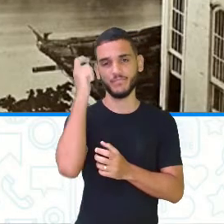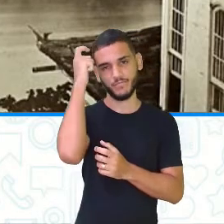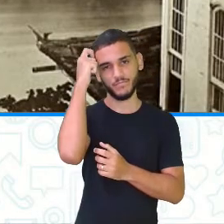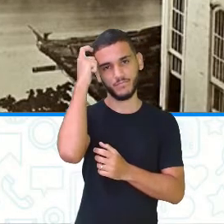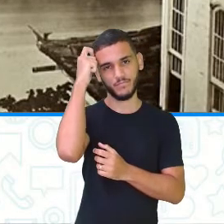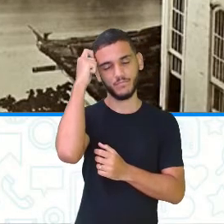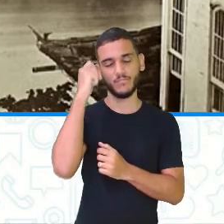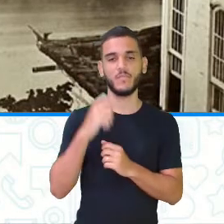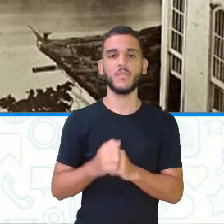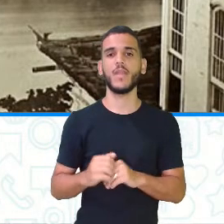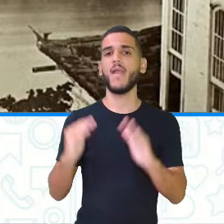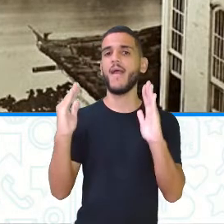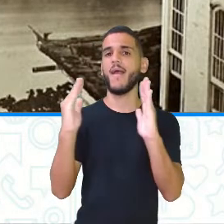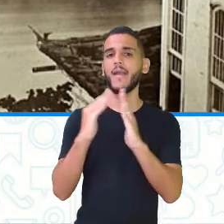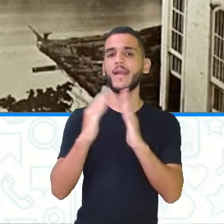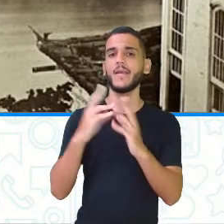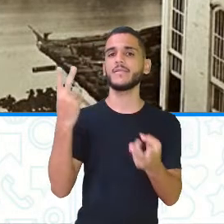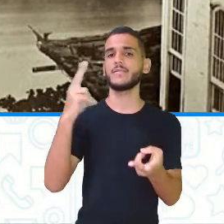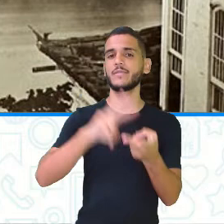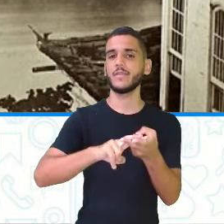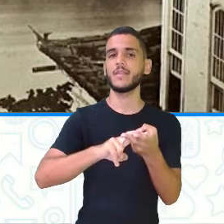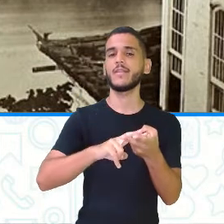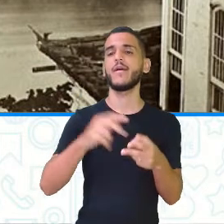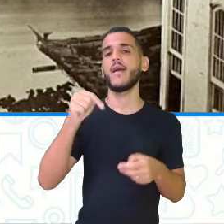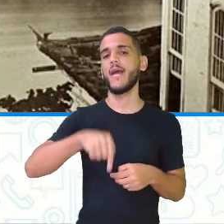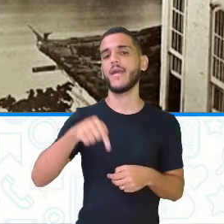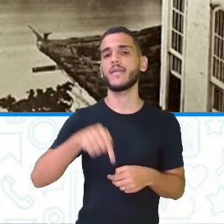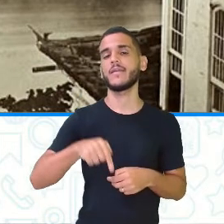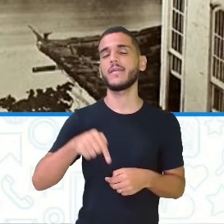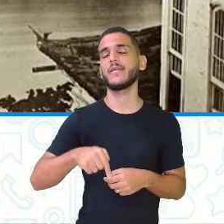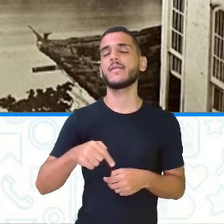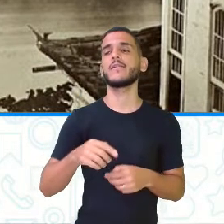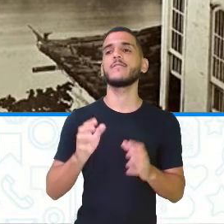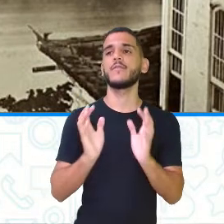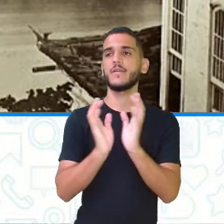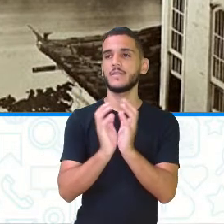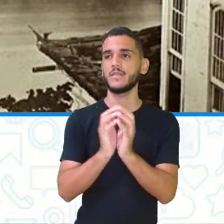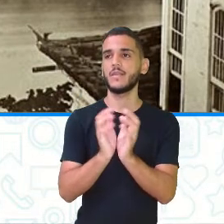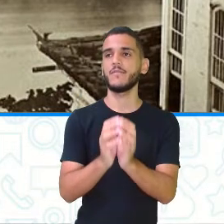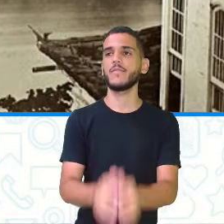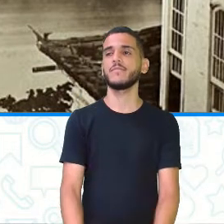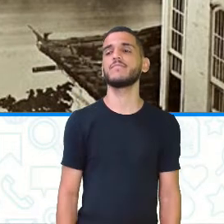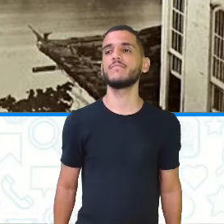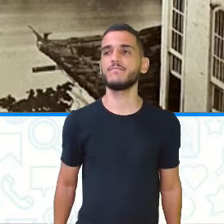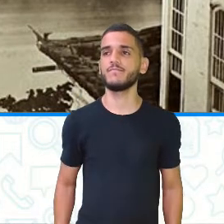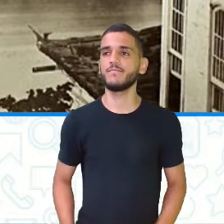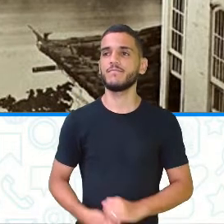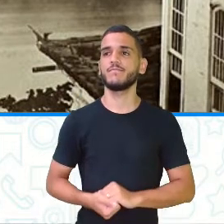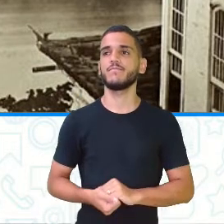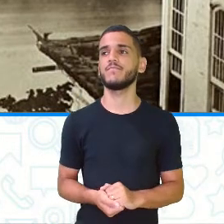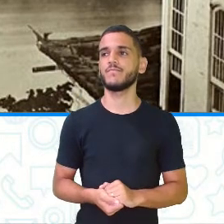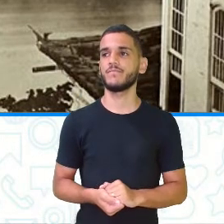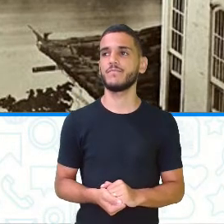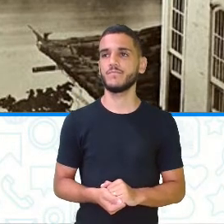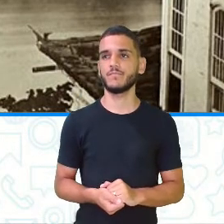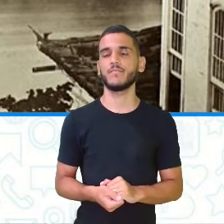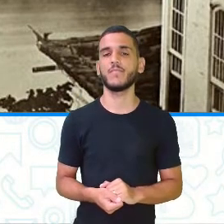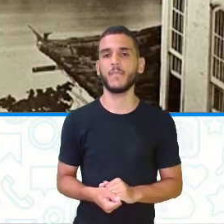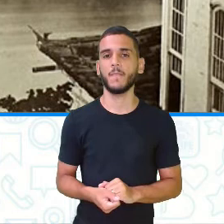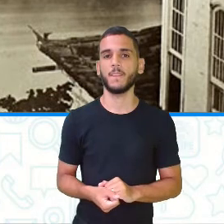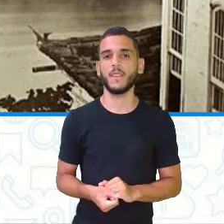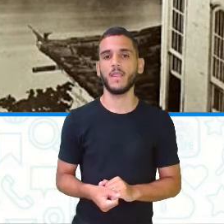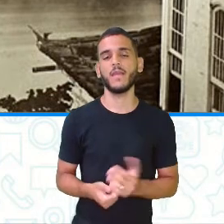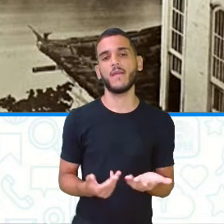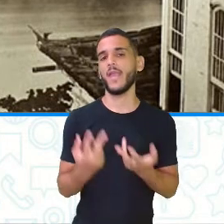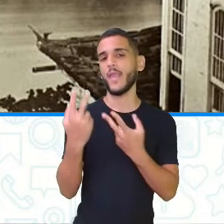Casa de Detenção do Recife. Casa de detenção é hoje que a gente conhece como os presídios também, que as pessoas ficam